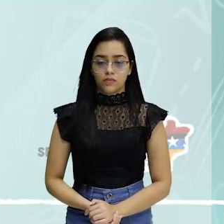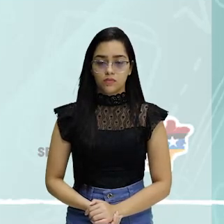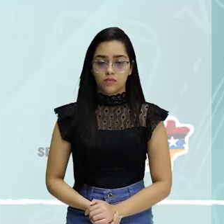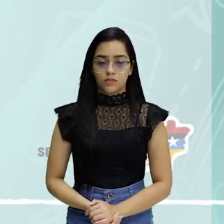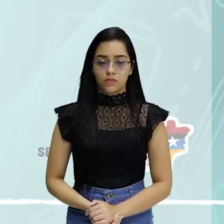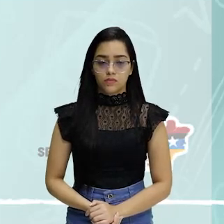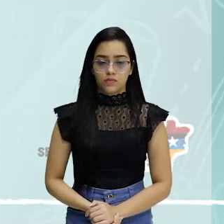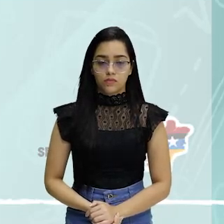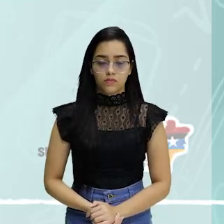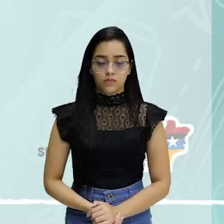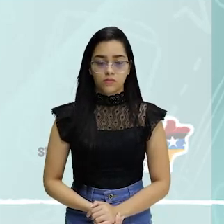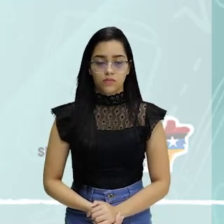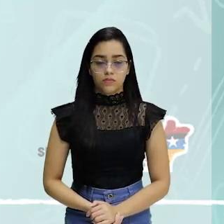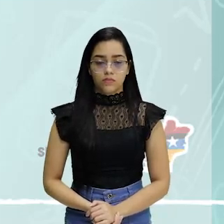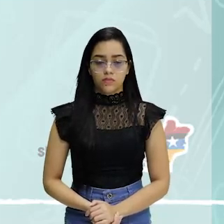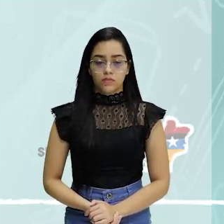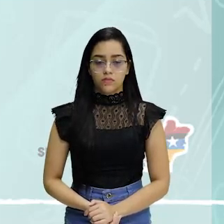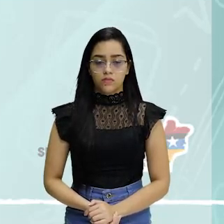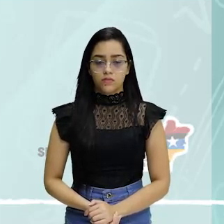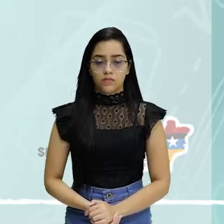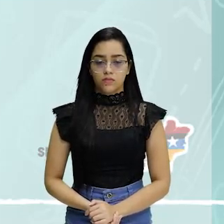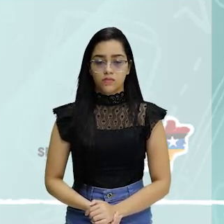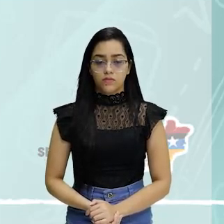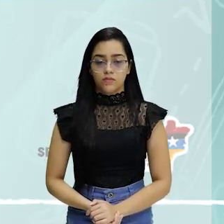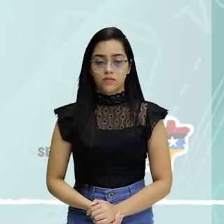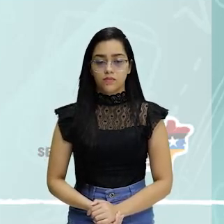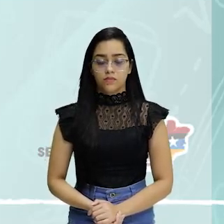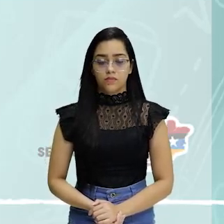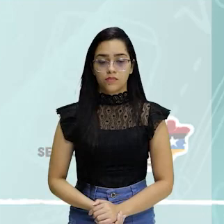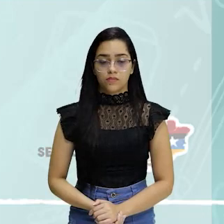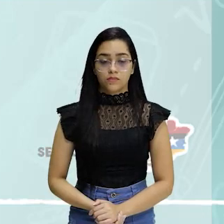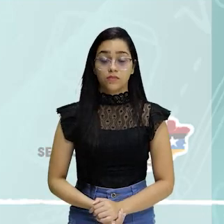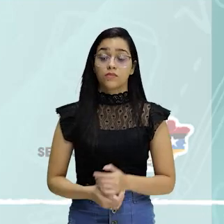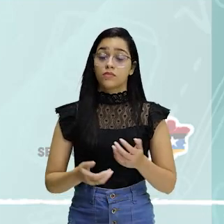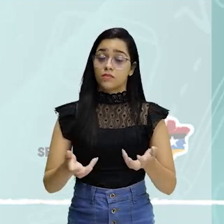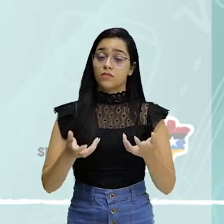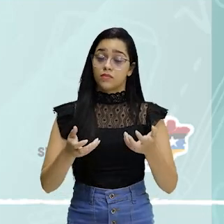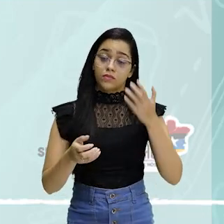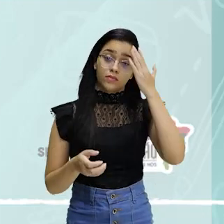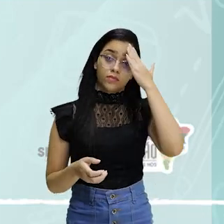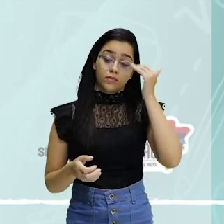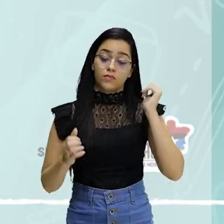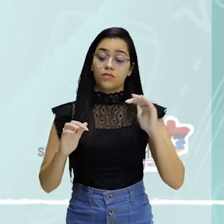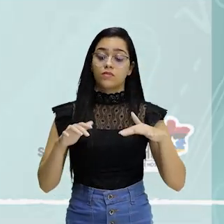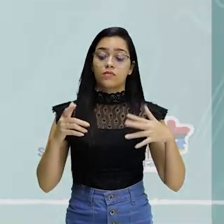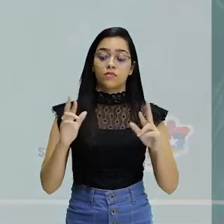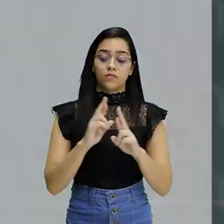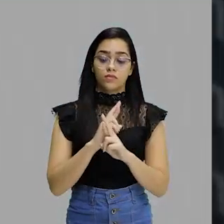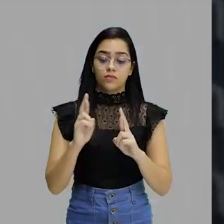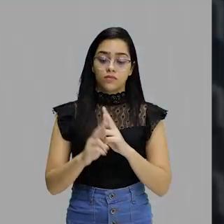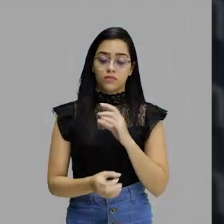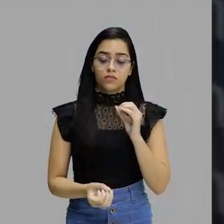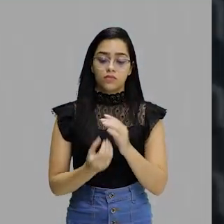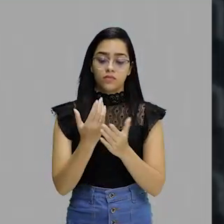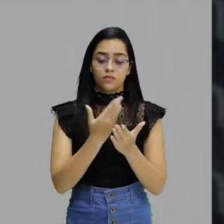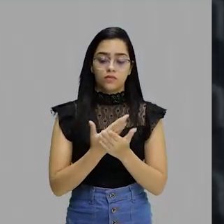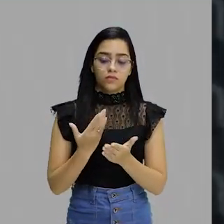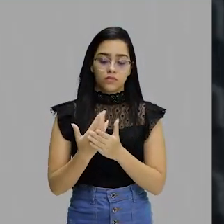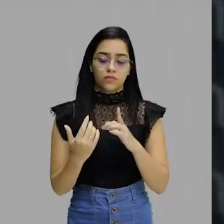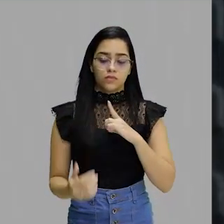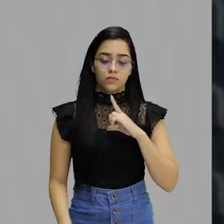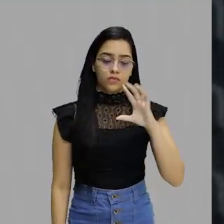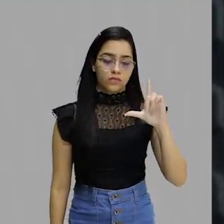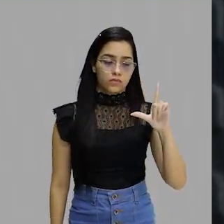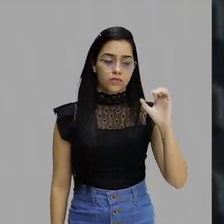são classificadas respectivamente como... Então, vamos lá. Ele quer saber qual é a relação ecológica que existe entre o